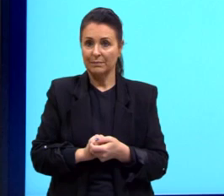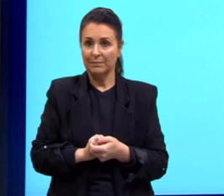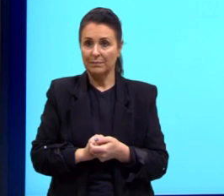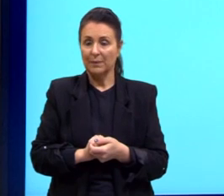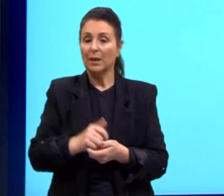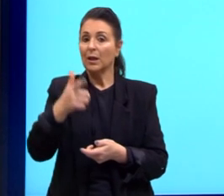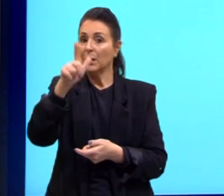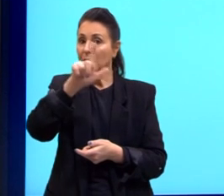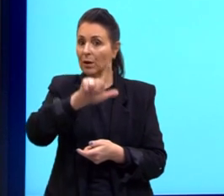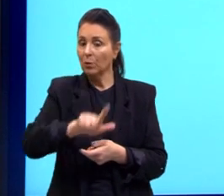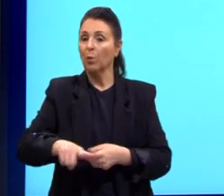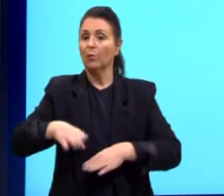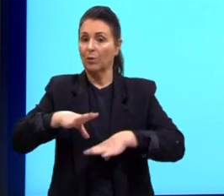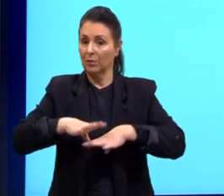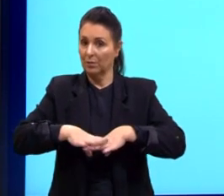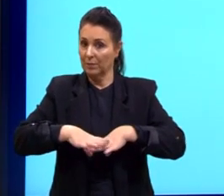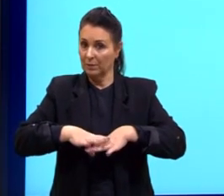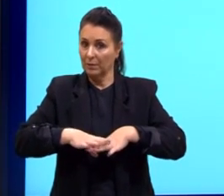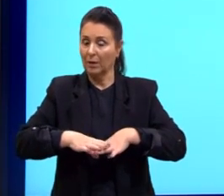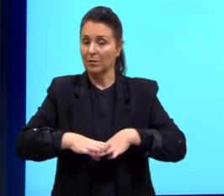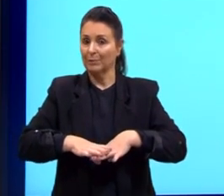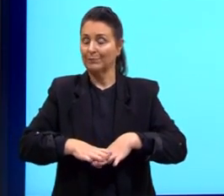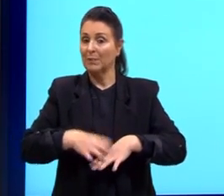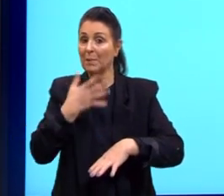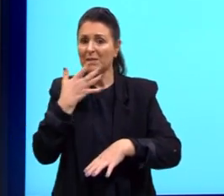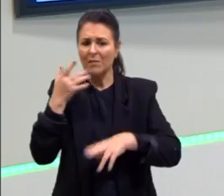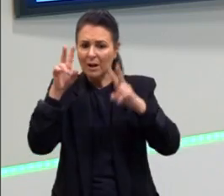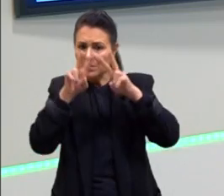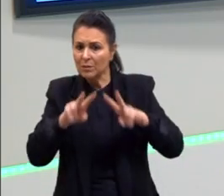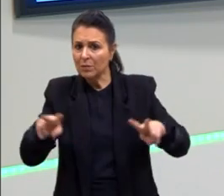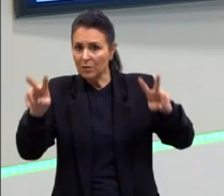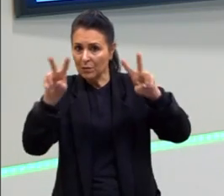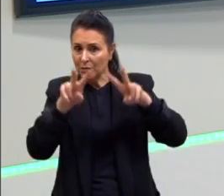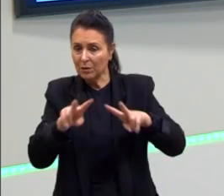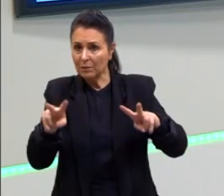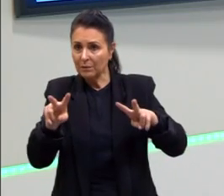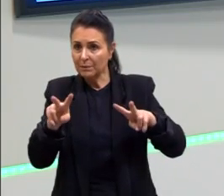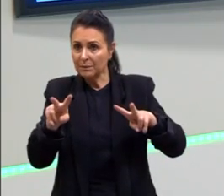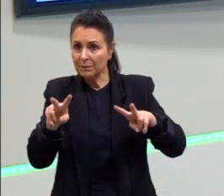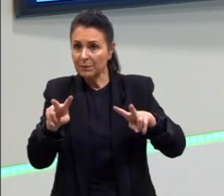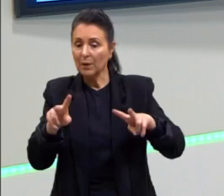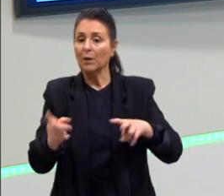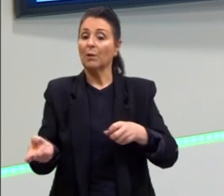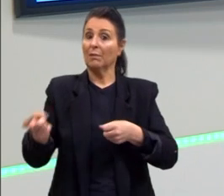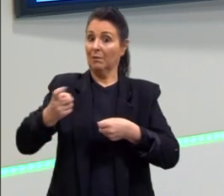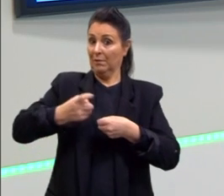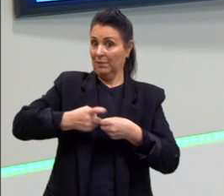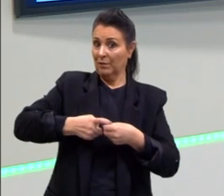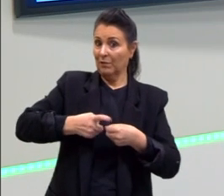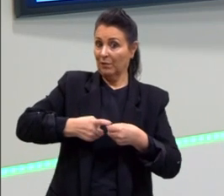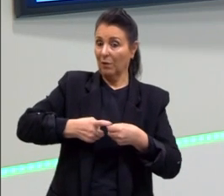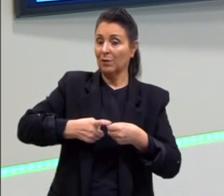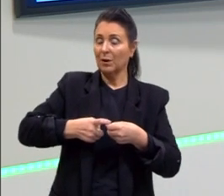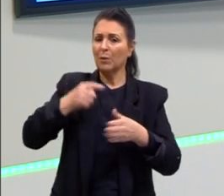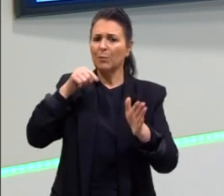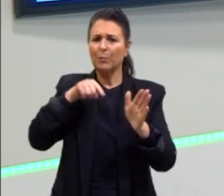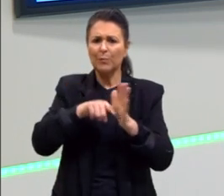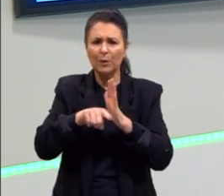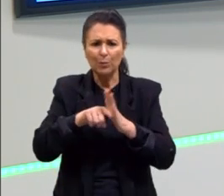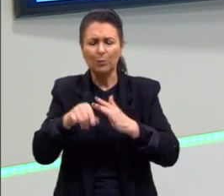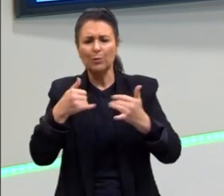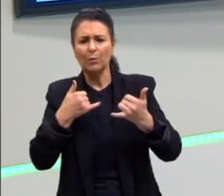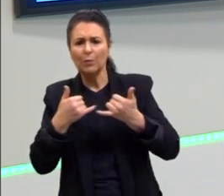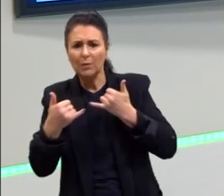há de novo na matemática para ficar mais fácil de visualizar isso voltamos então ali com questões